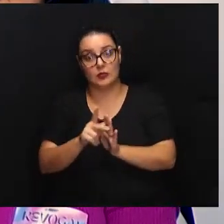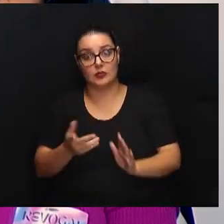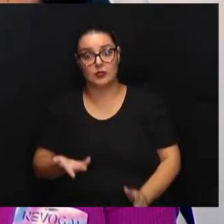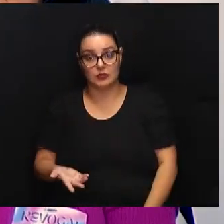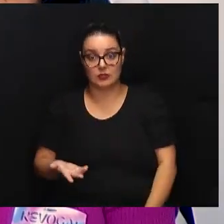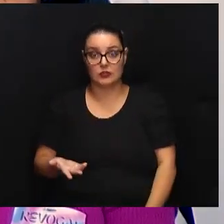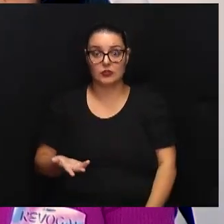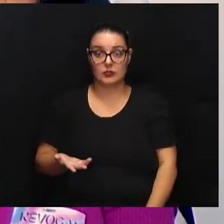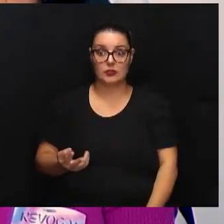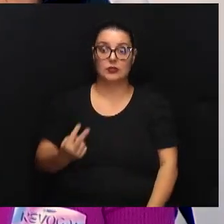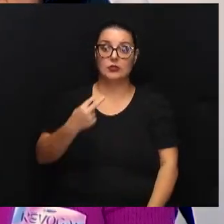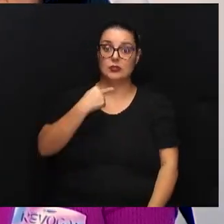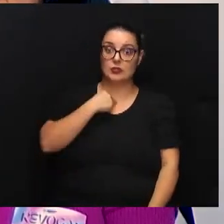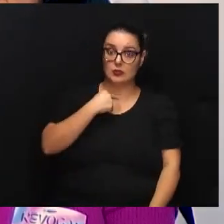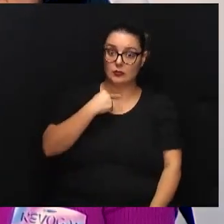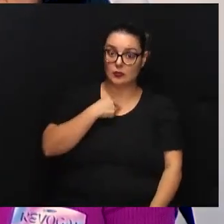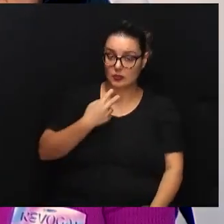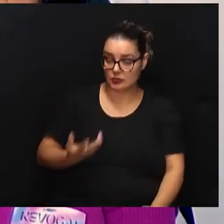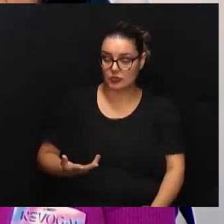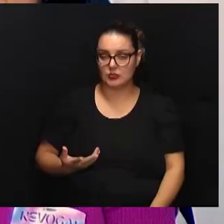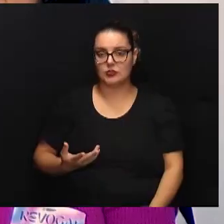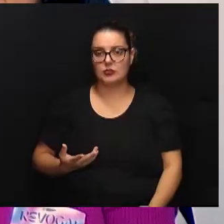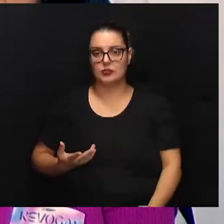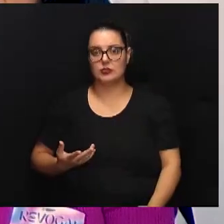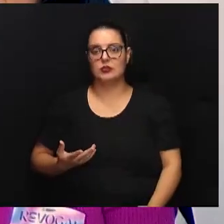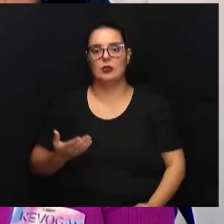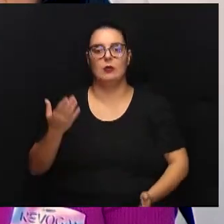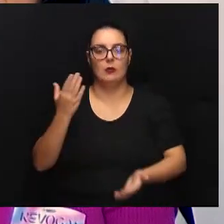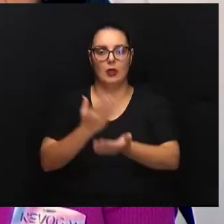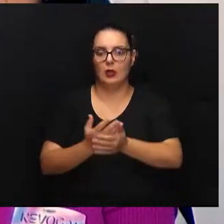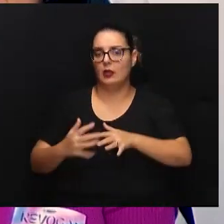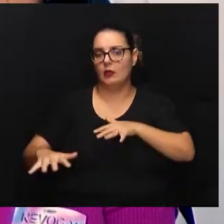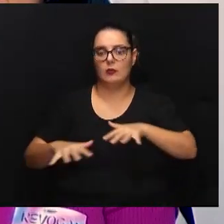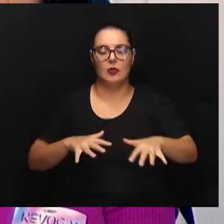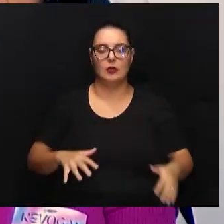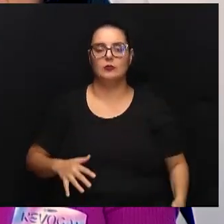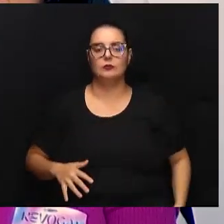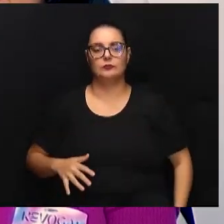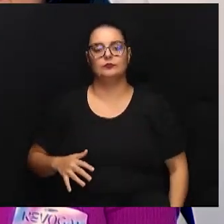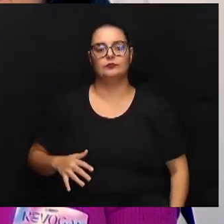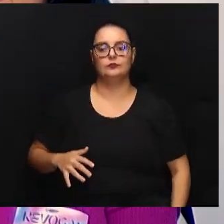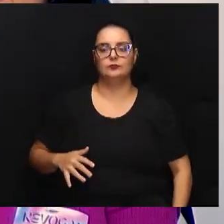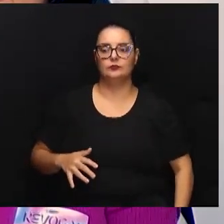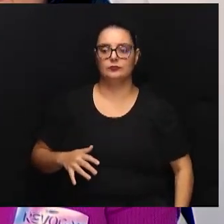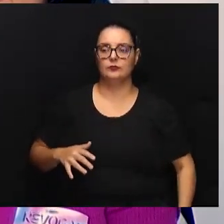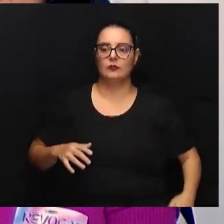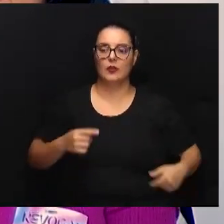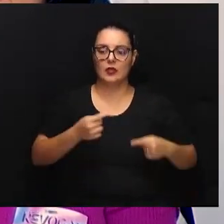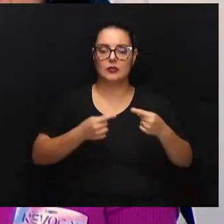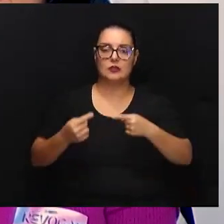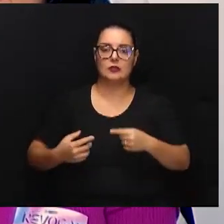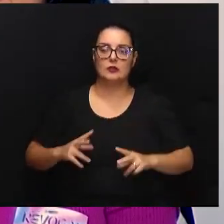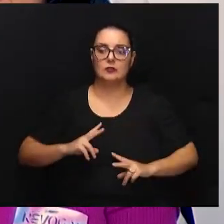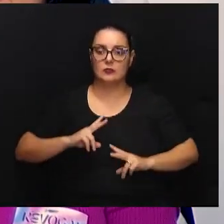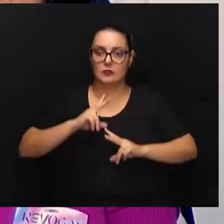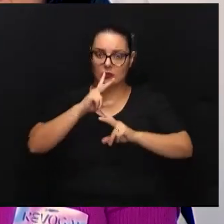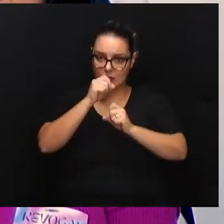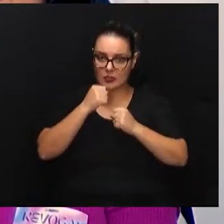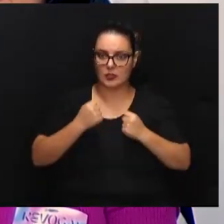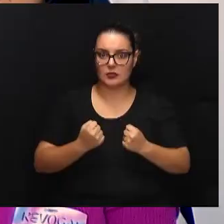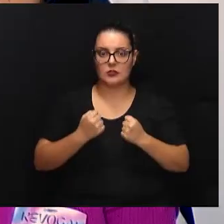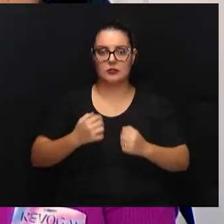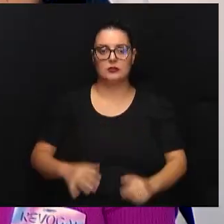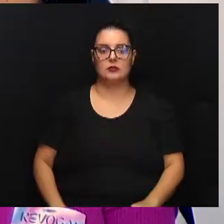essa mobilização, de ter esse debate público, porque isso fortalece, nos fortalece, né? Fortalece a